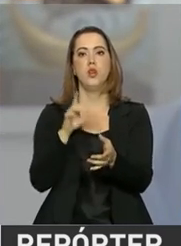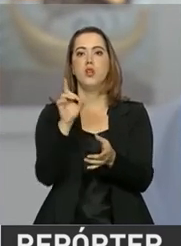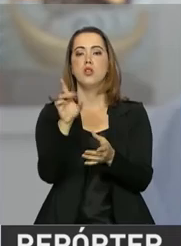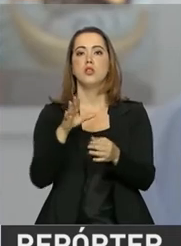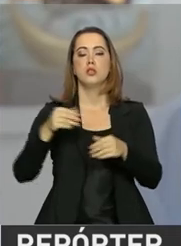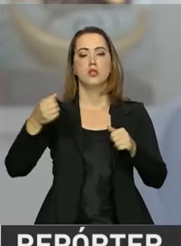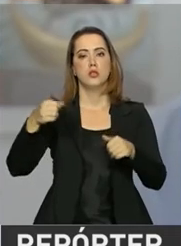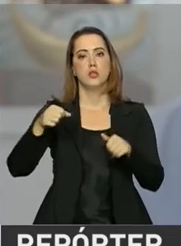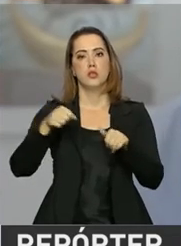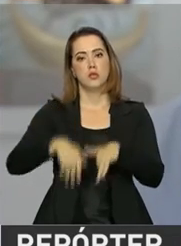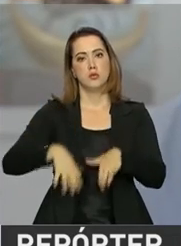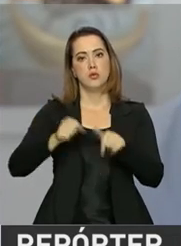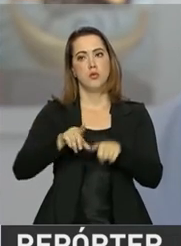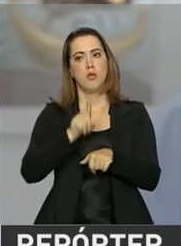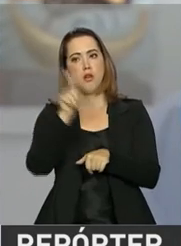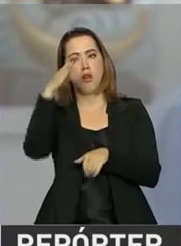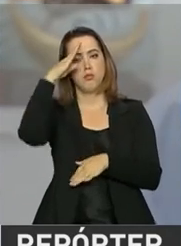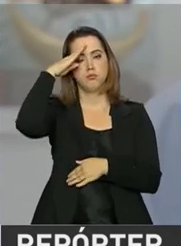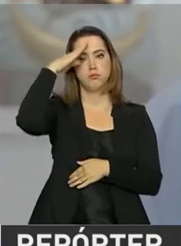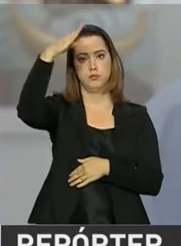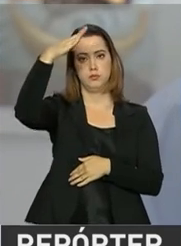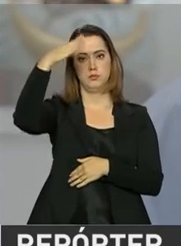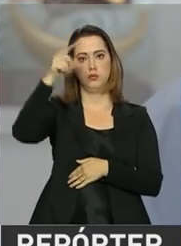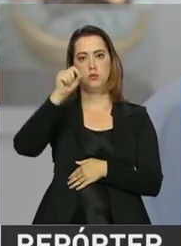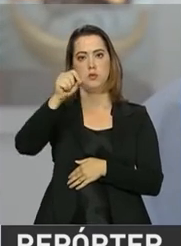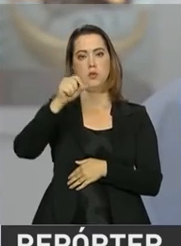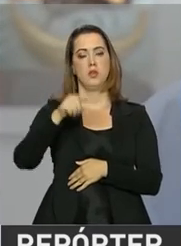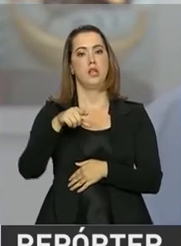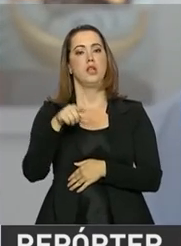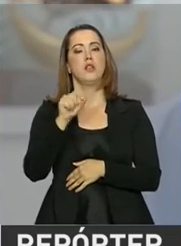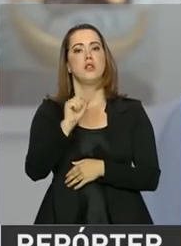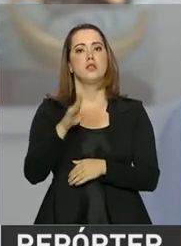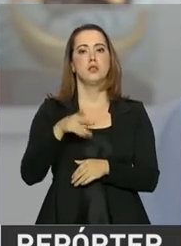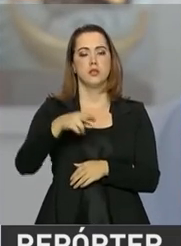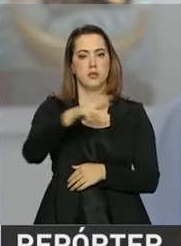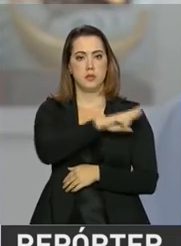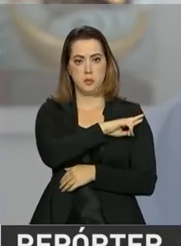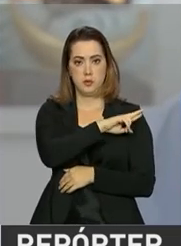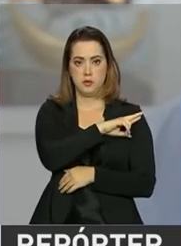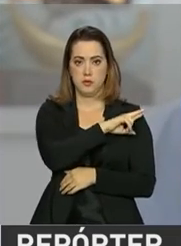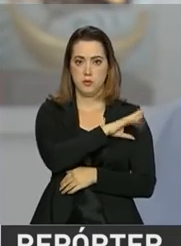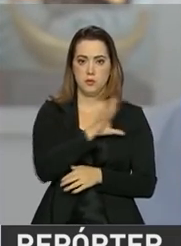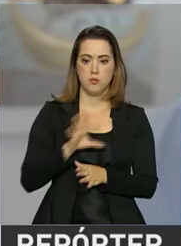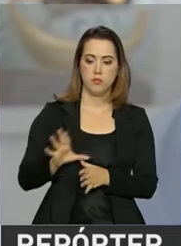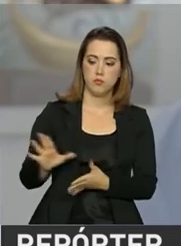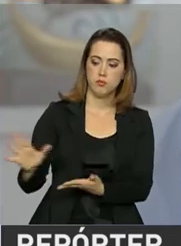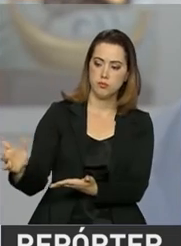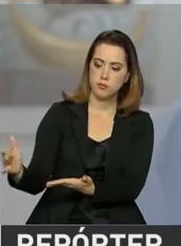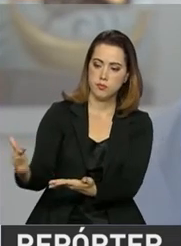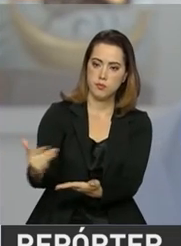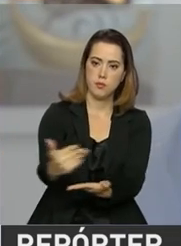do batalhão lá no Haiti, então foram os fuzileiros navais, se responsabilizaram em